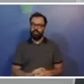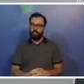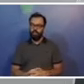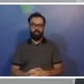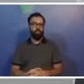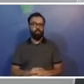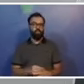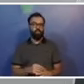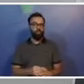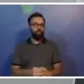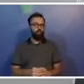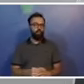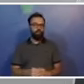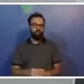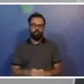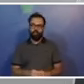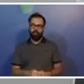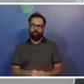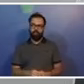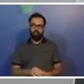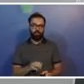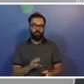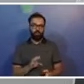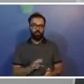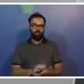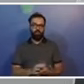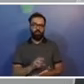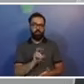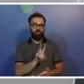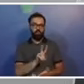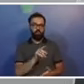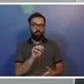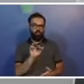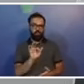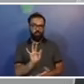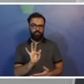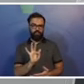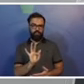Como eu não tenho o que fazer com esse 2f, copio ele de novo.